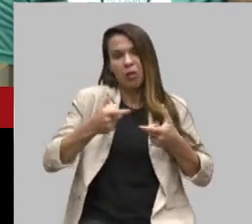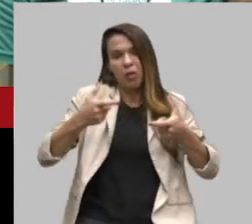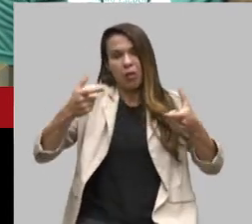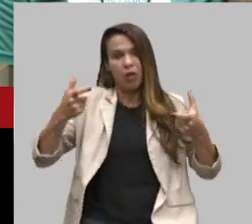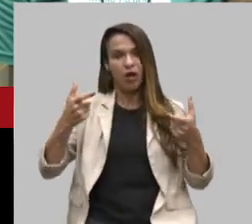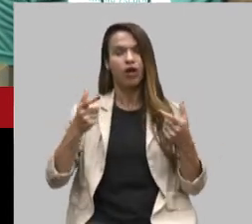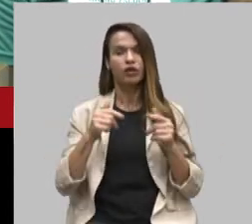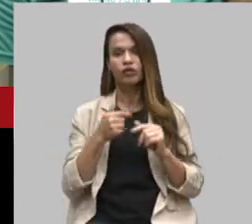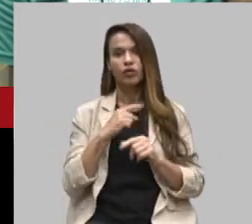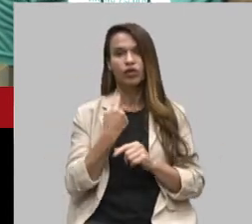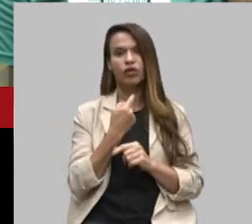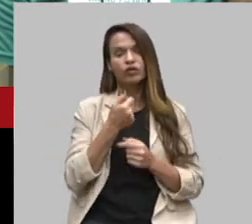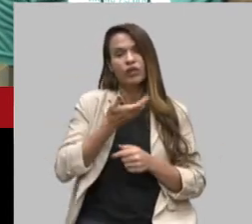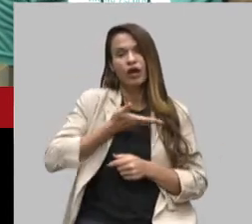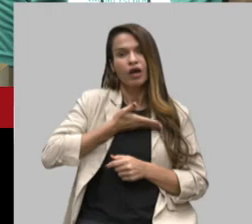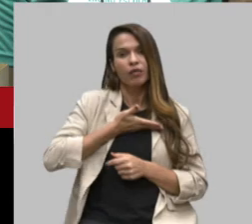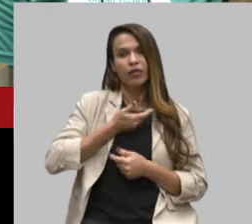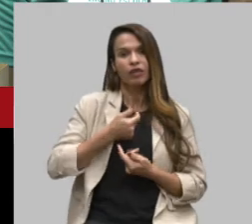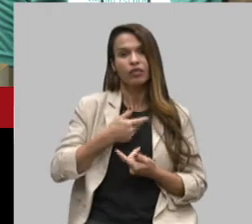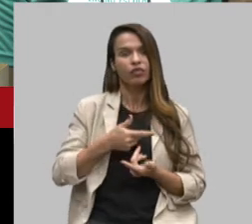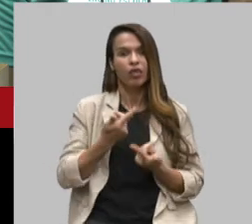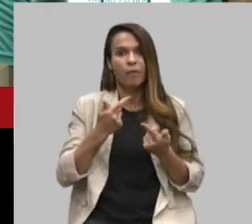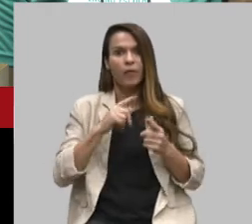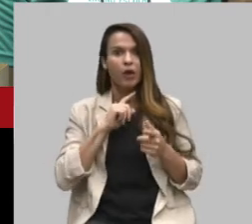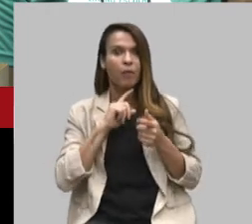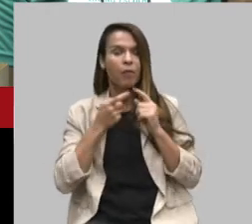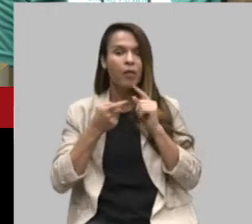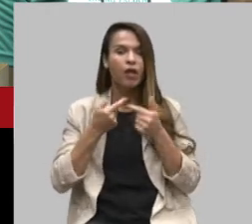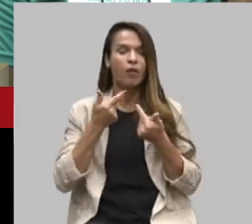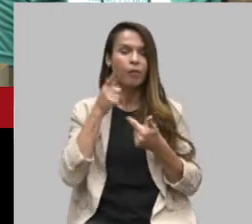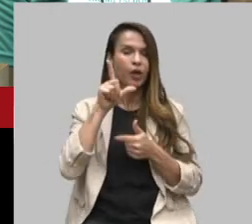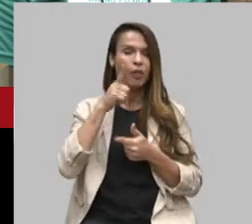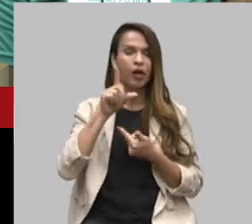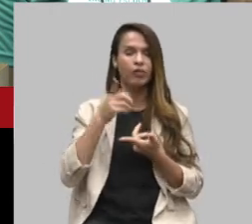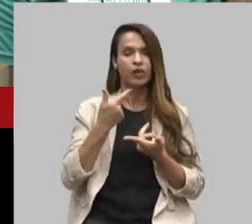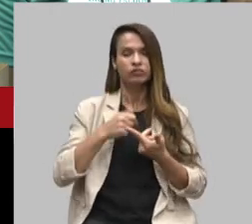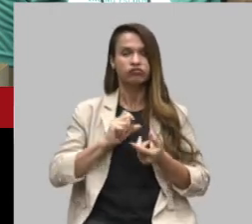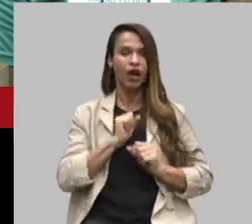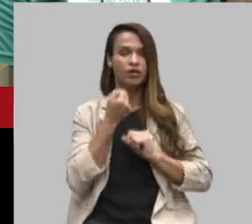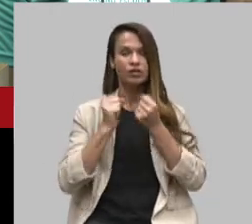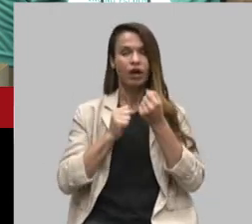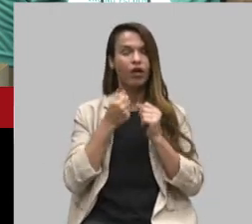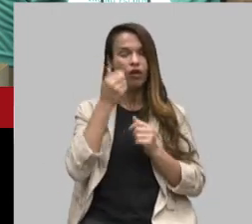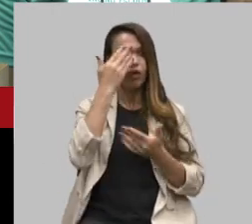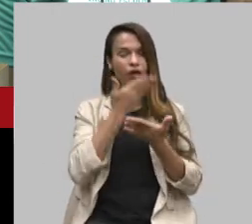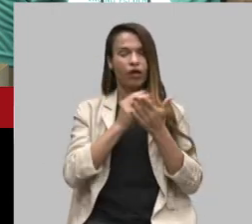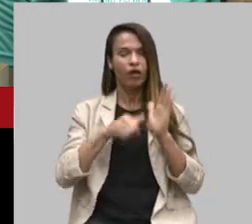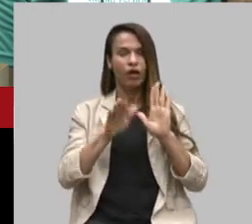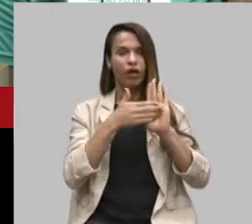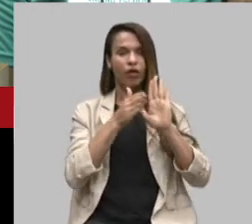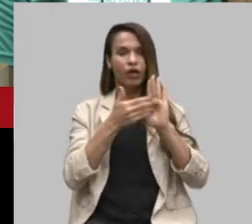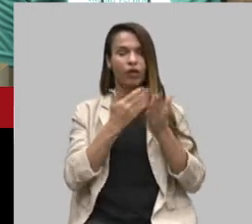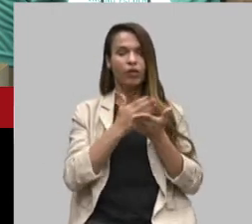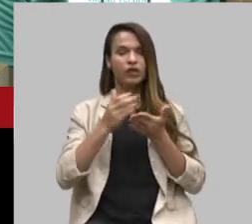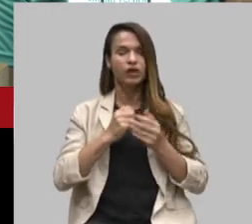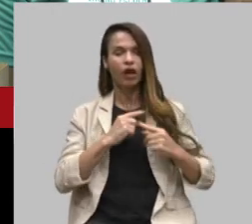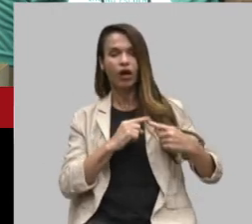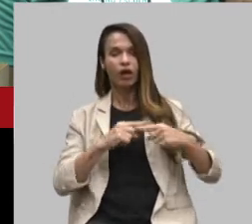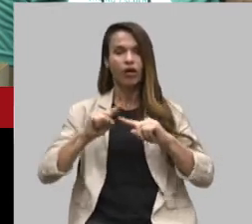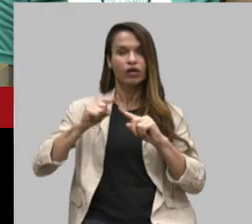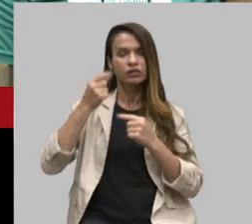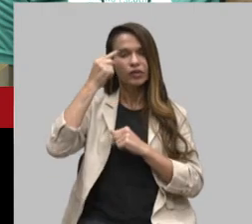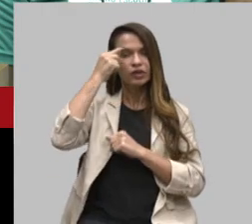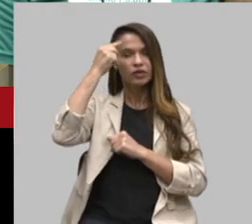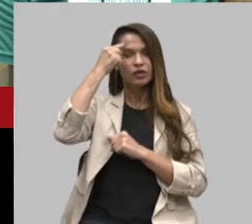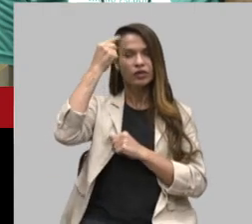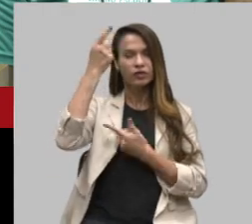noss meus colegas não vão ter problema não vão ter depressão ansiedade eu acredito que essa proposta é um meio pra gente começar a combater esse pensamento elsta a